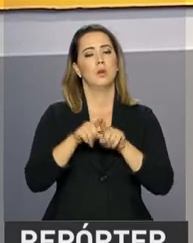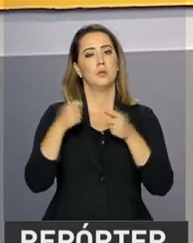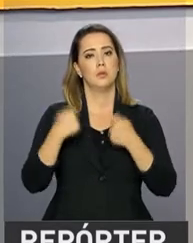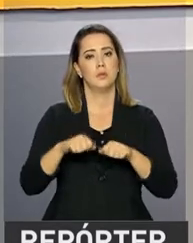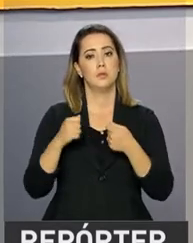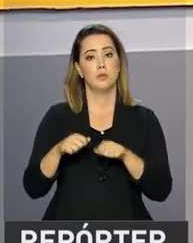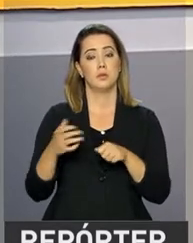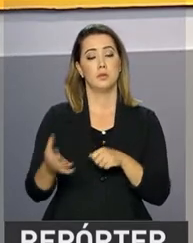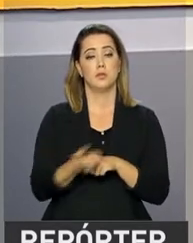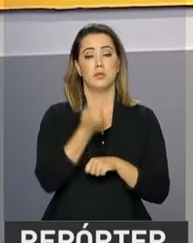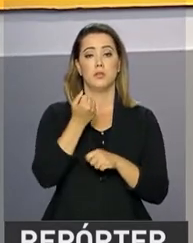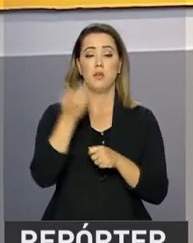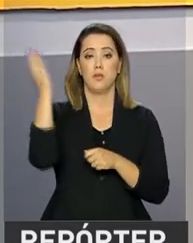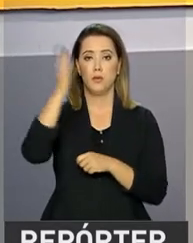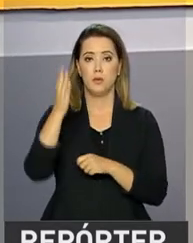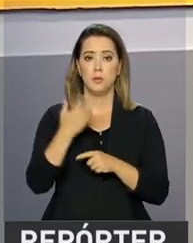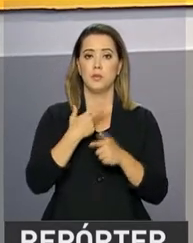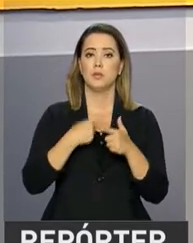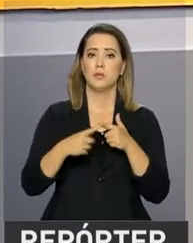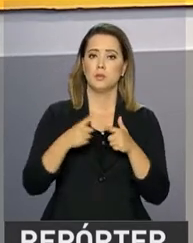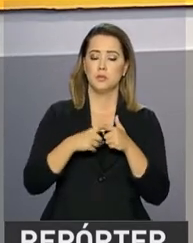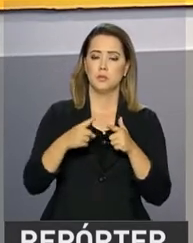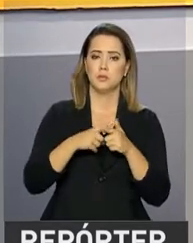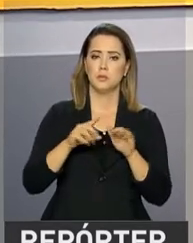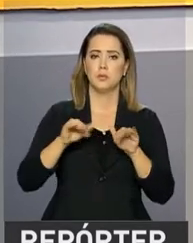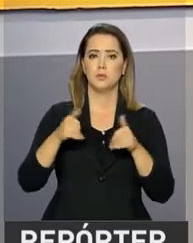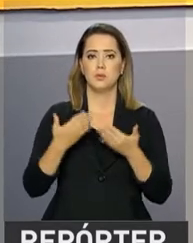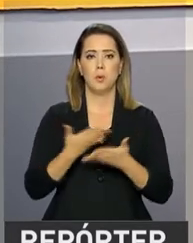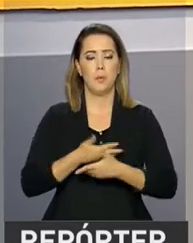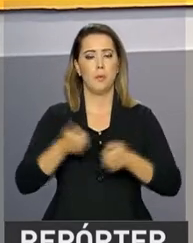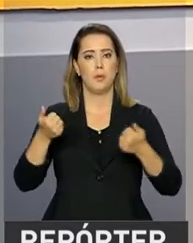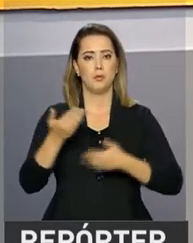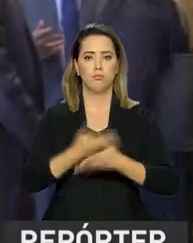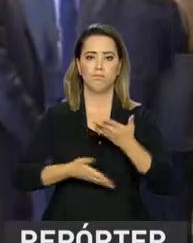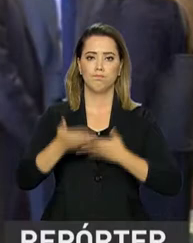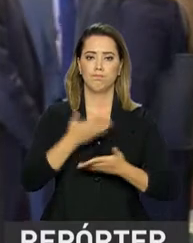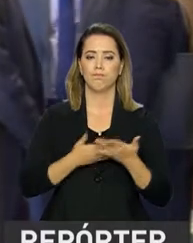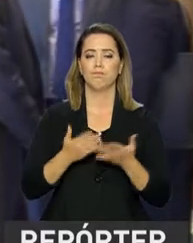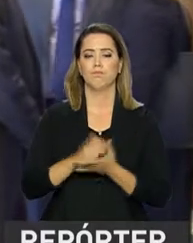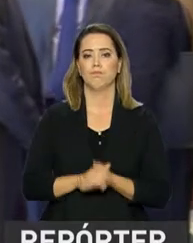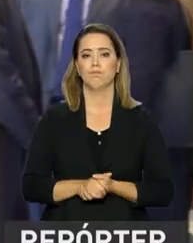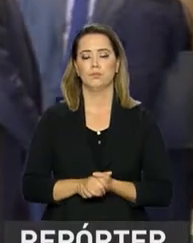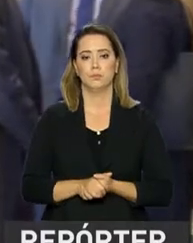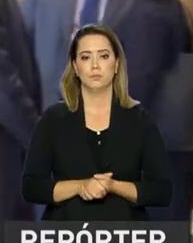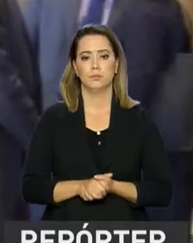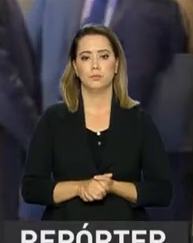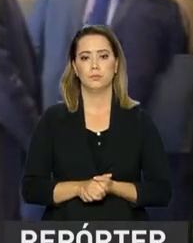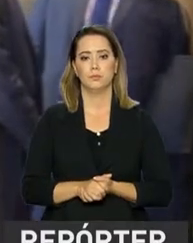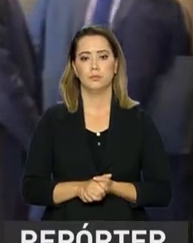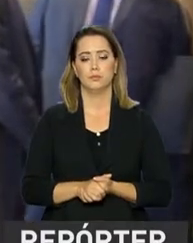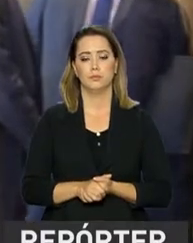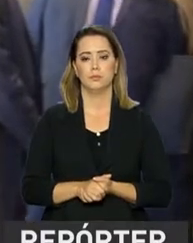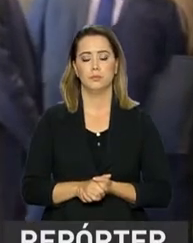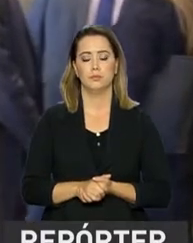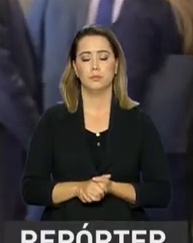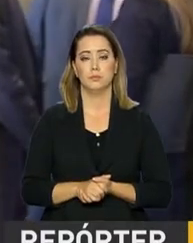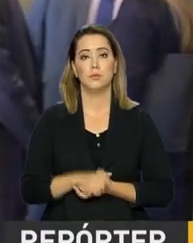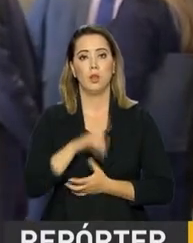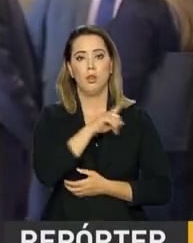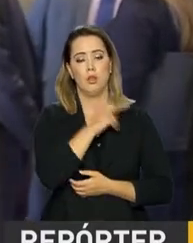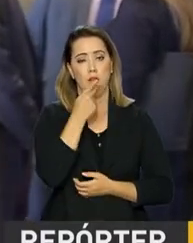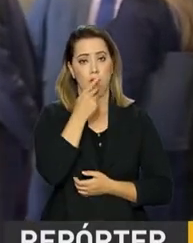brasil da crise e consequentemente melhorar o ambiente de negócios e na câmara de comércio nós tivemos a oportunidade